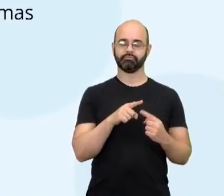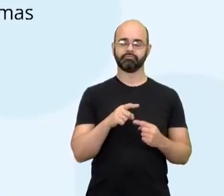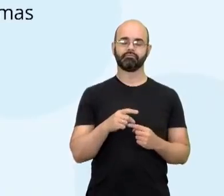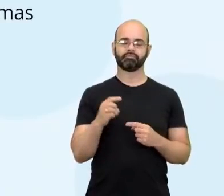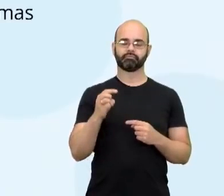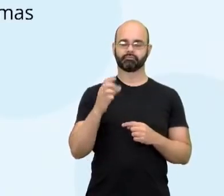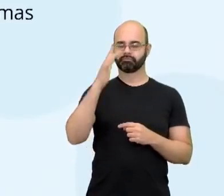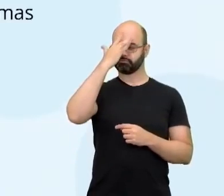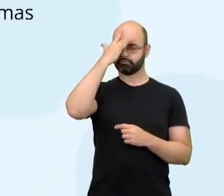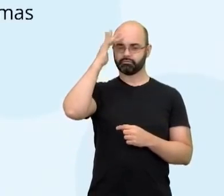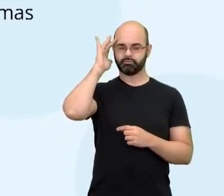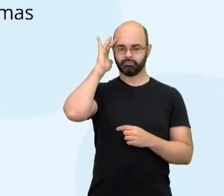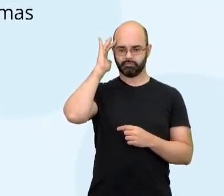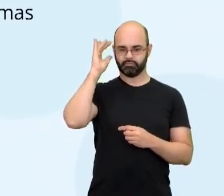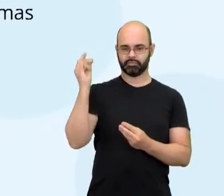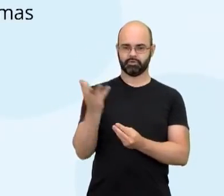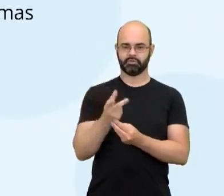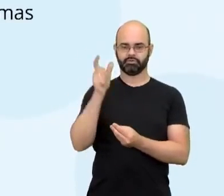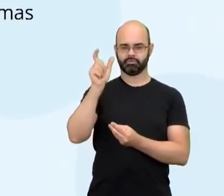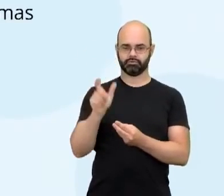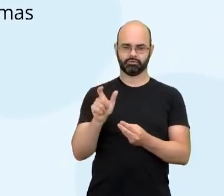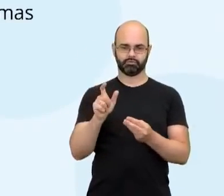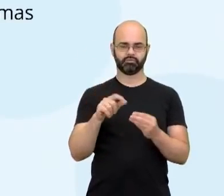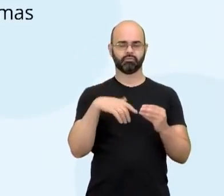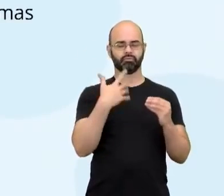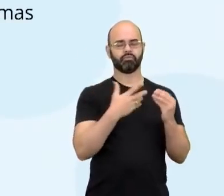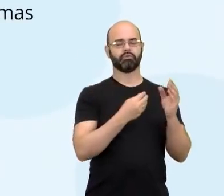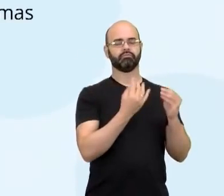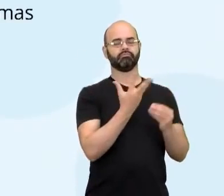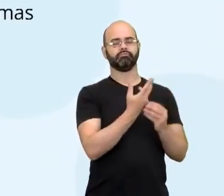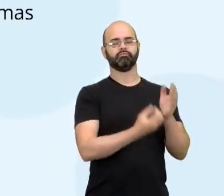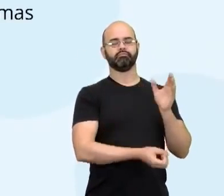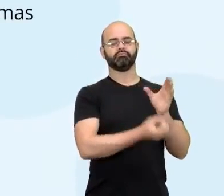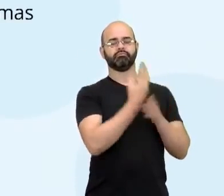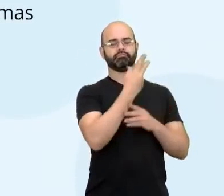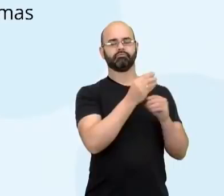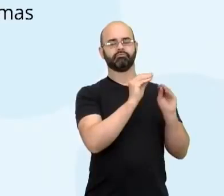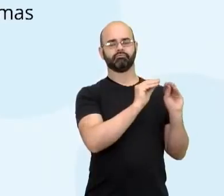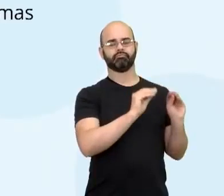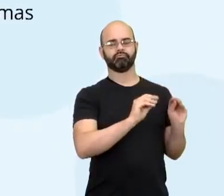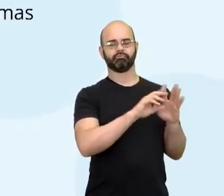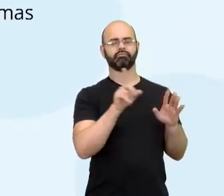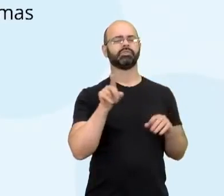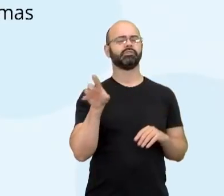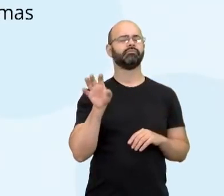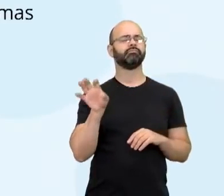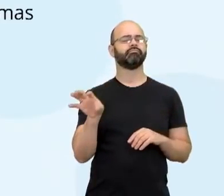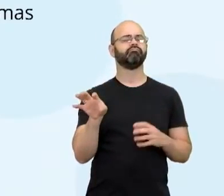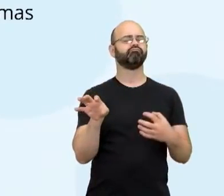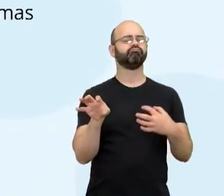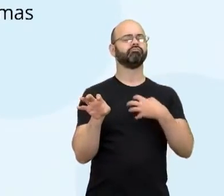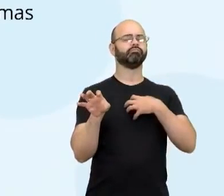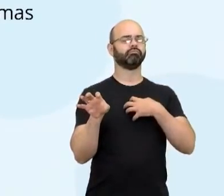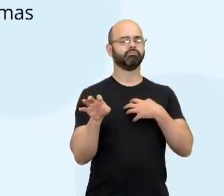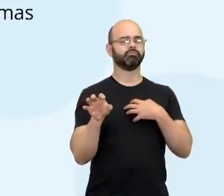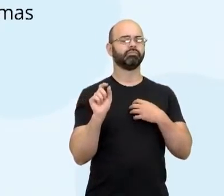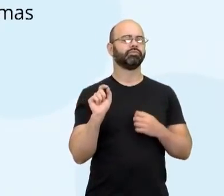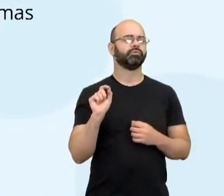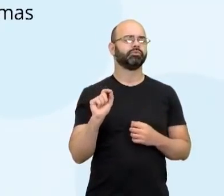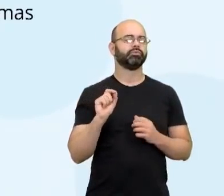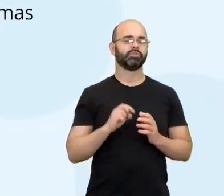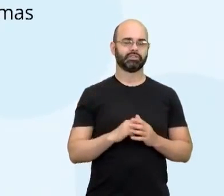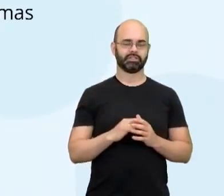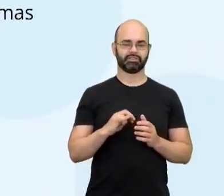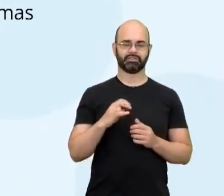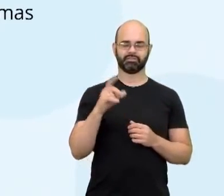dos artistas em produções artísticas, leituras multissemióticas, ou seja, diversos tipos